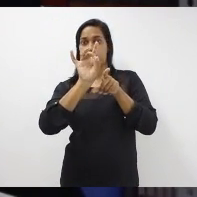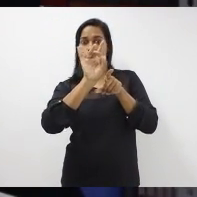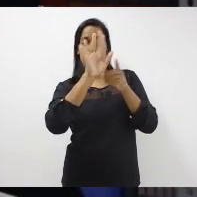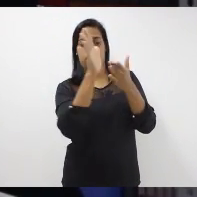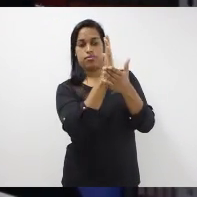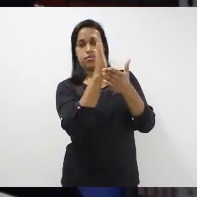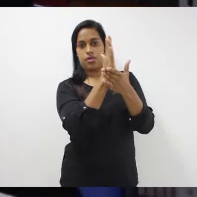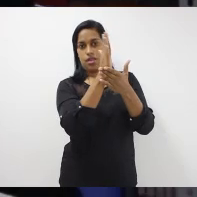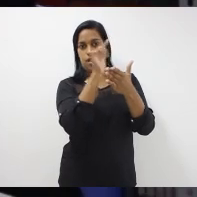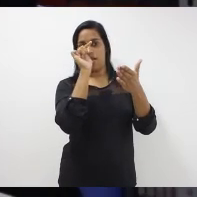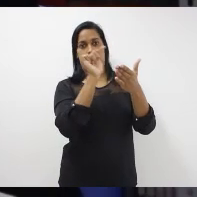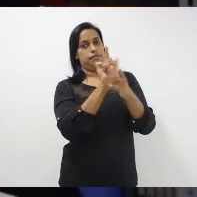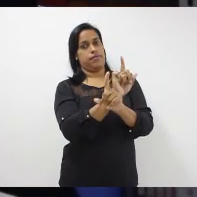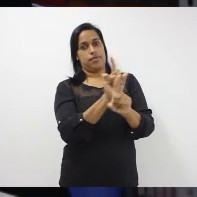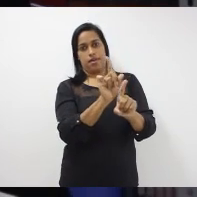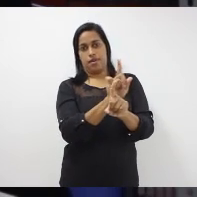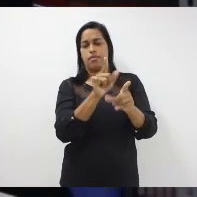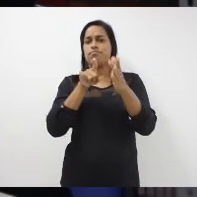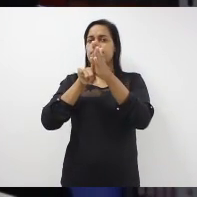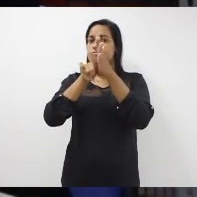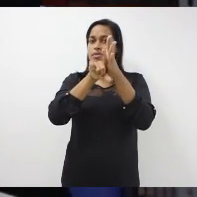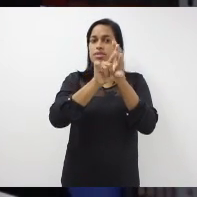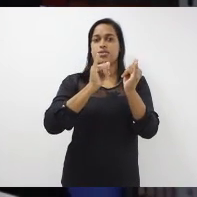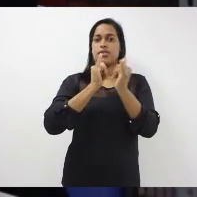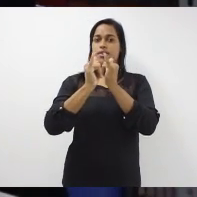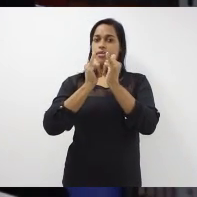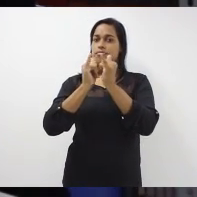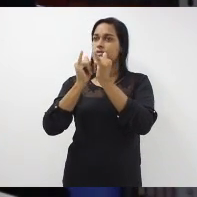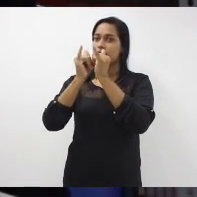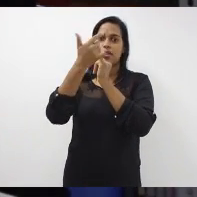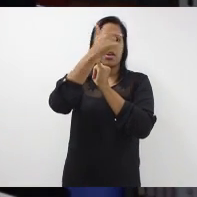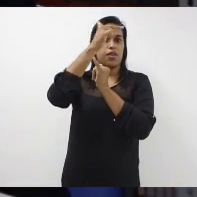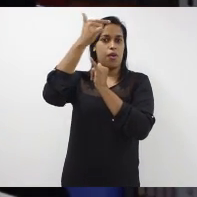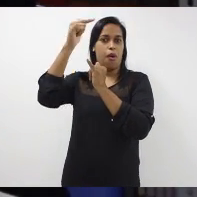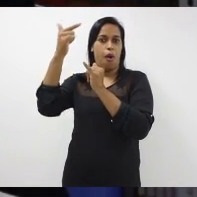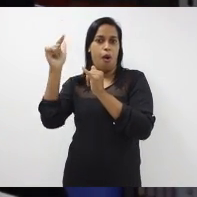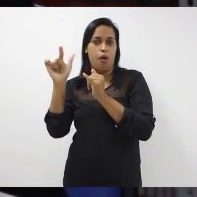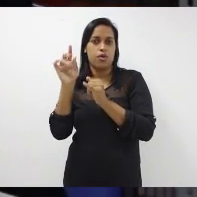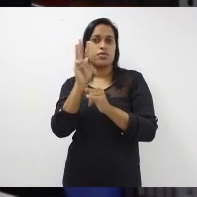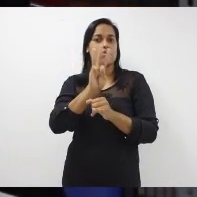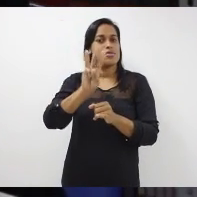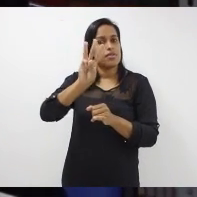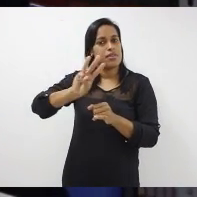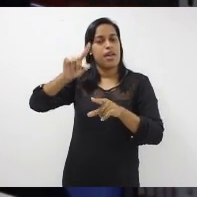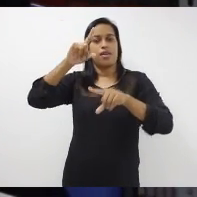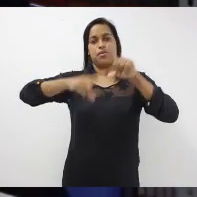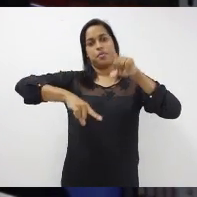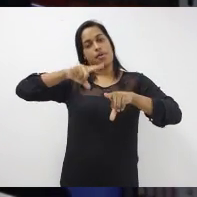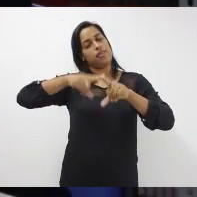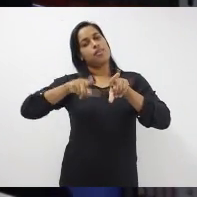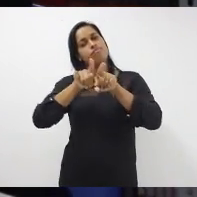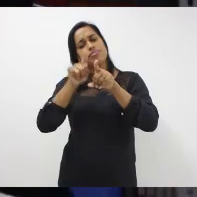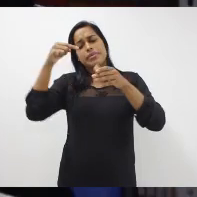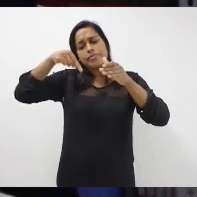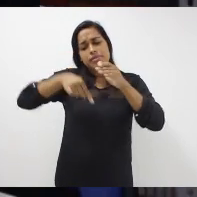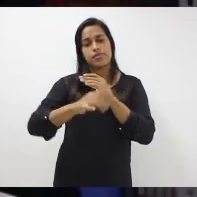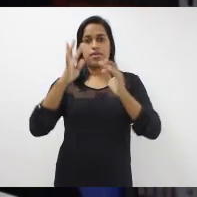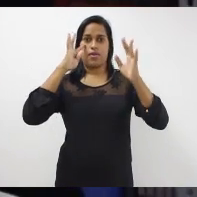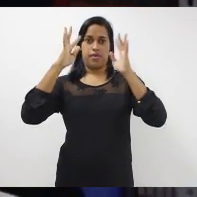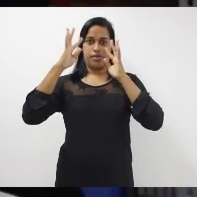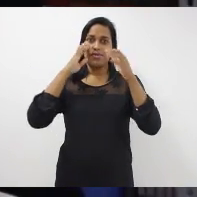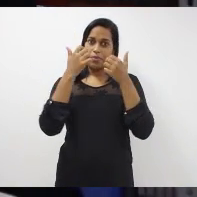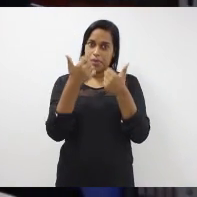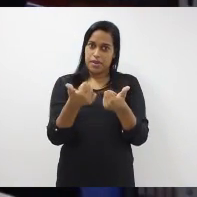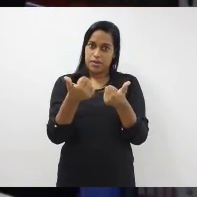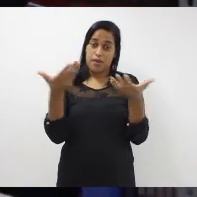presos apenas a esse livro. Pesquisem na internet, pesquisem outros materiais para poder aprofundar esses conhecimentos.